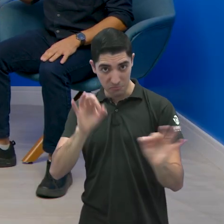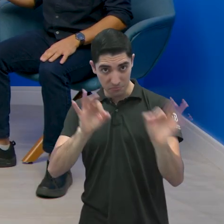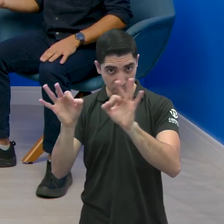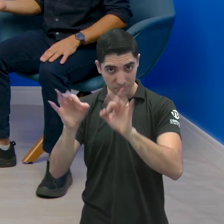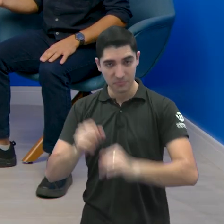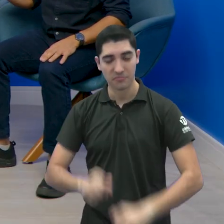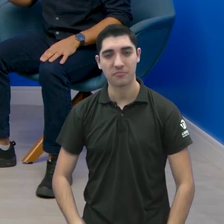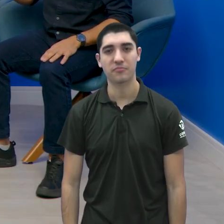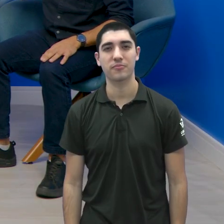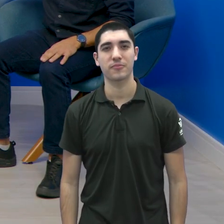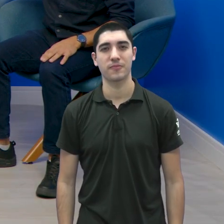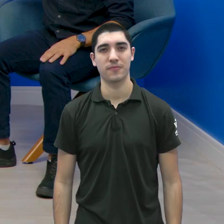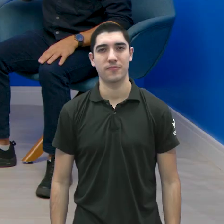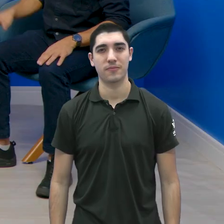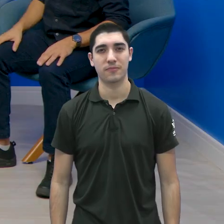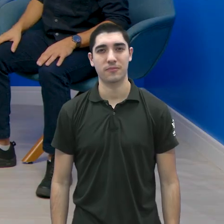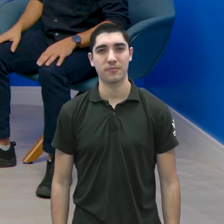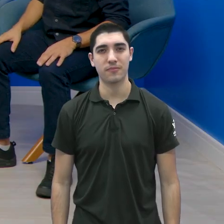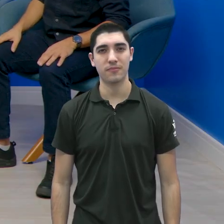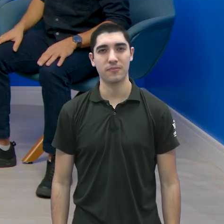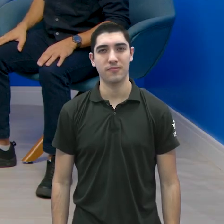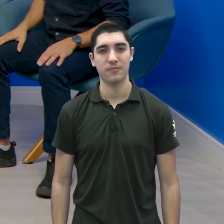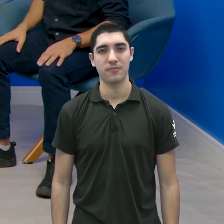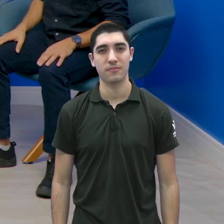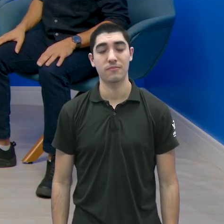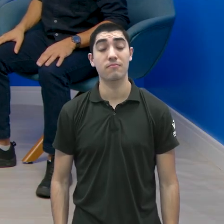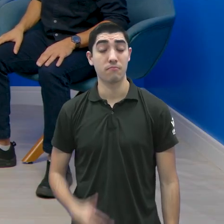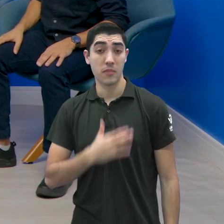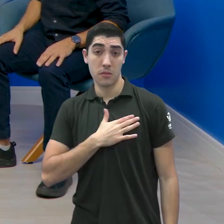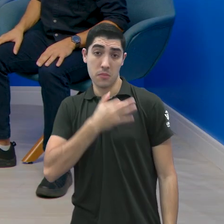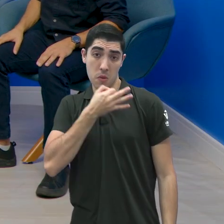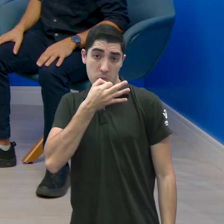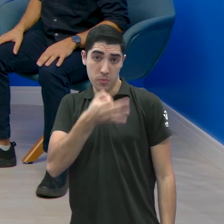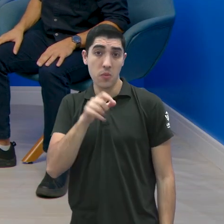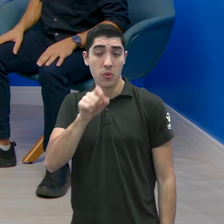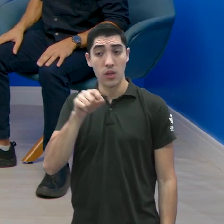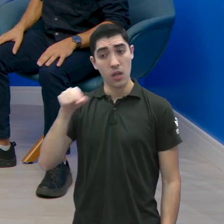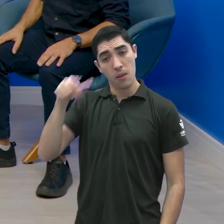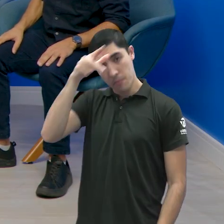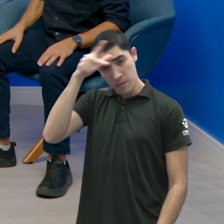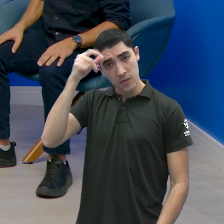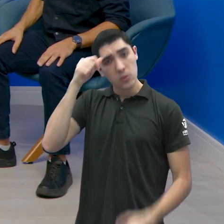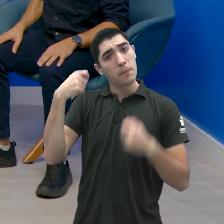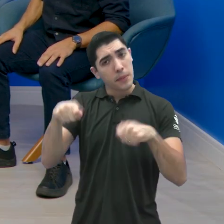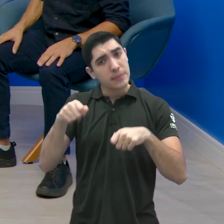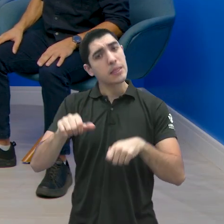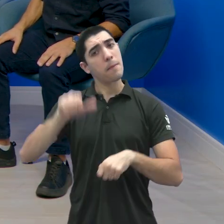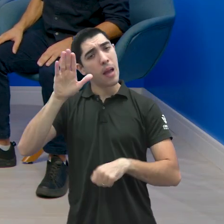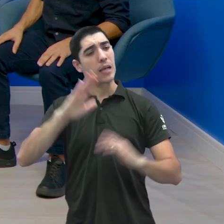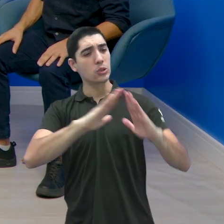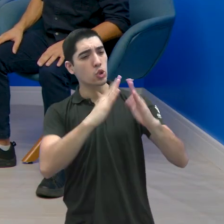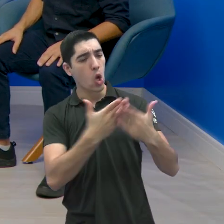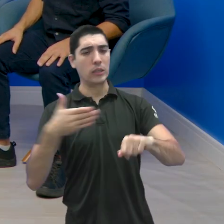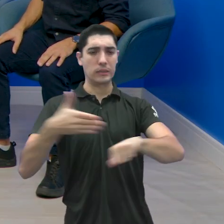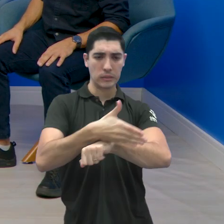elas pensam sobre esse tema. Bora conferir? Eu acho que talvez uma iniciativa da prefeitura